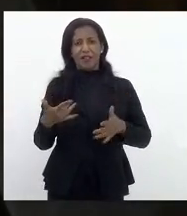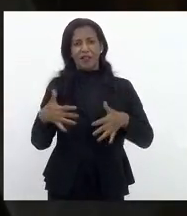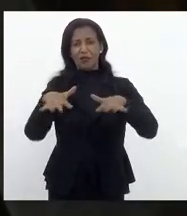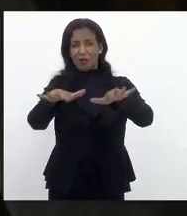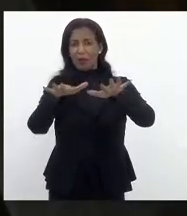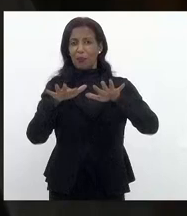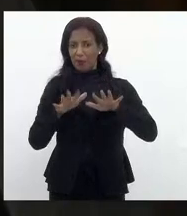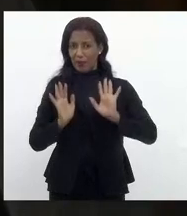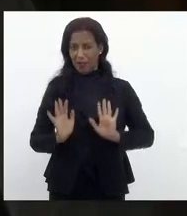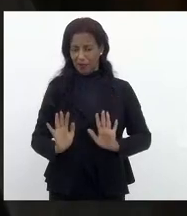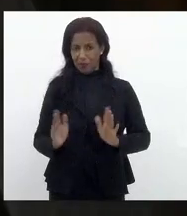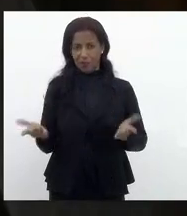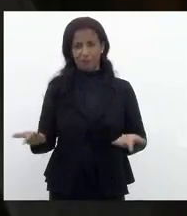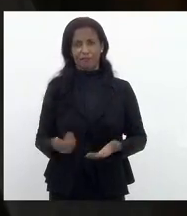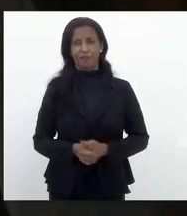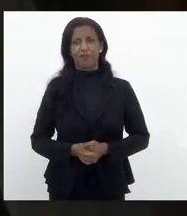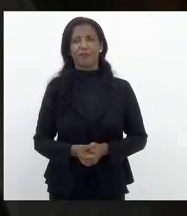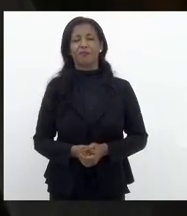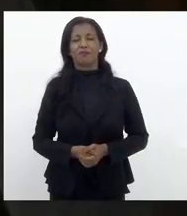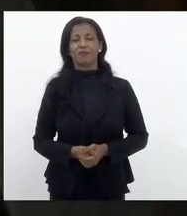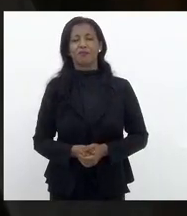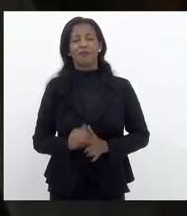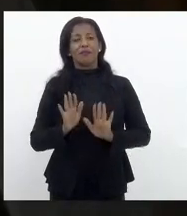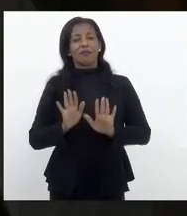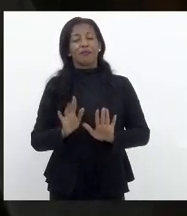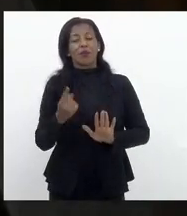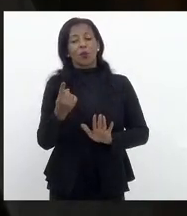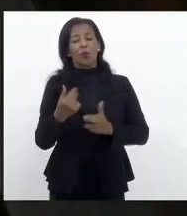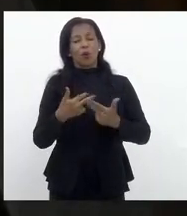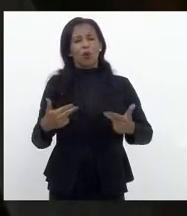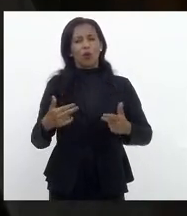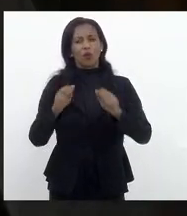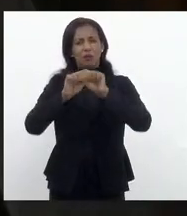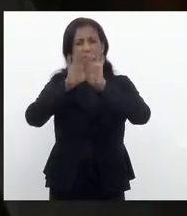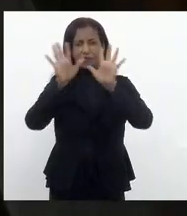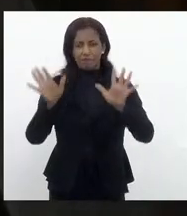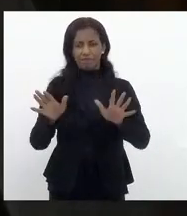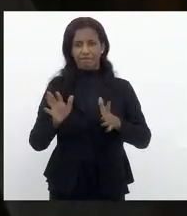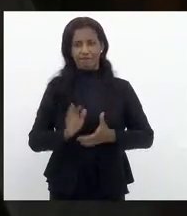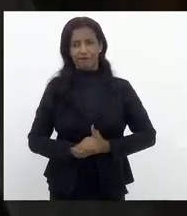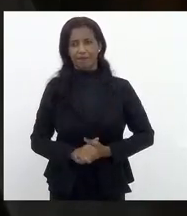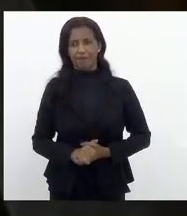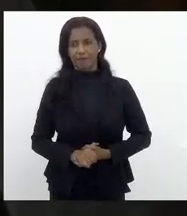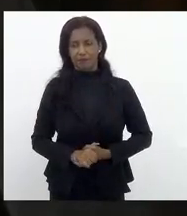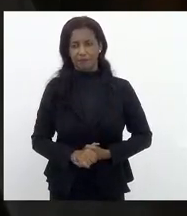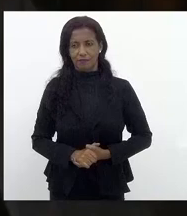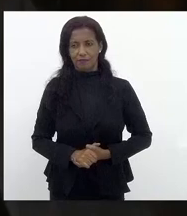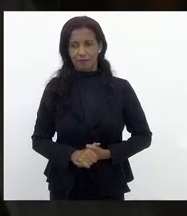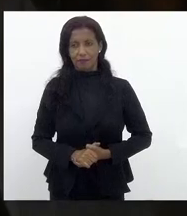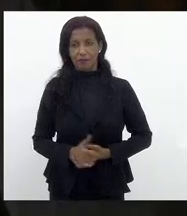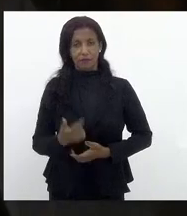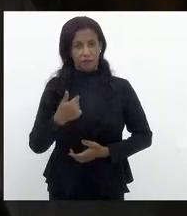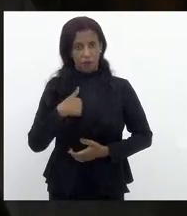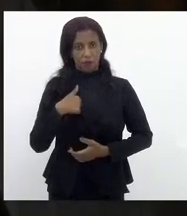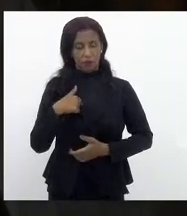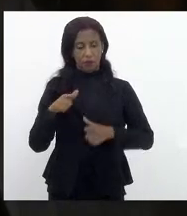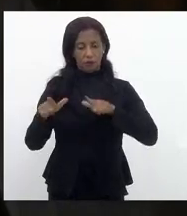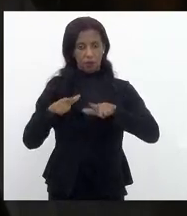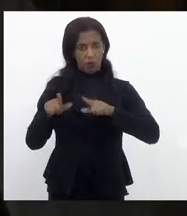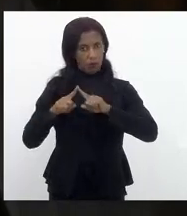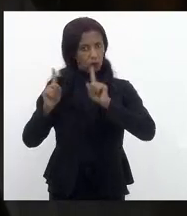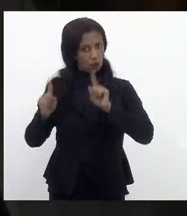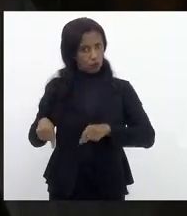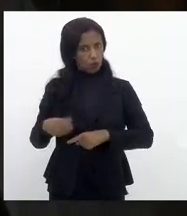plenário para explicitadas Mas uma coisa é Clara Olá eu sou funcionário